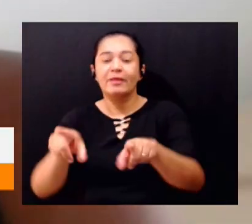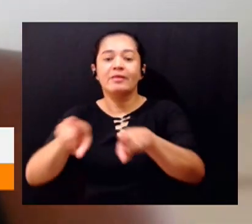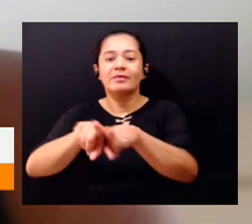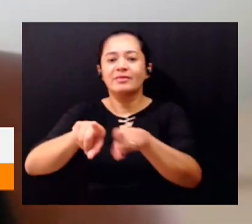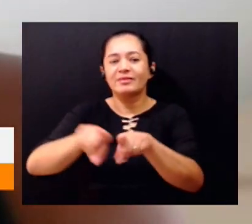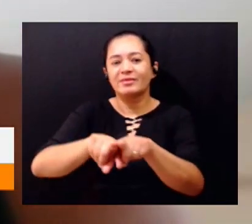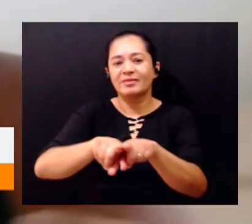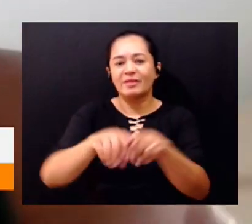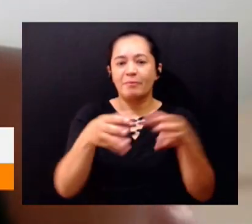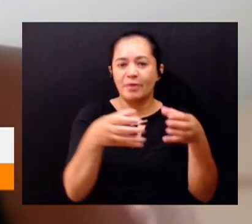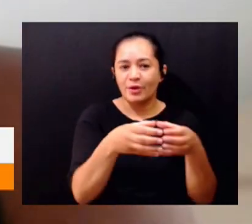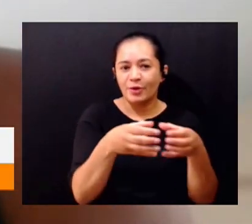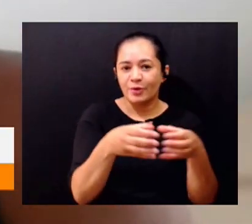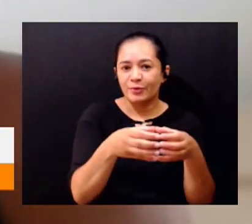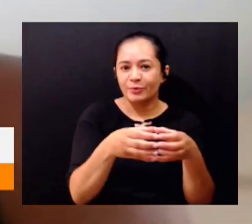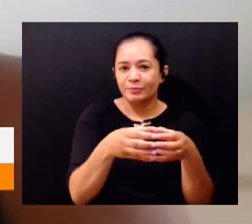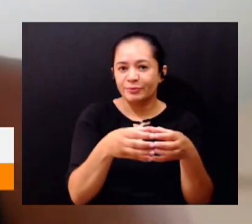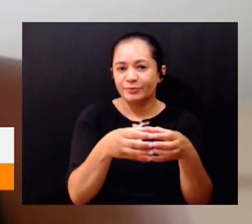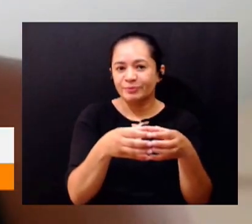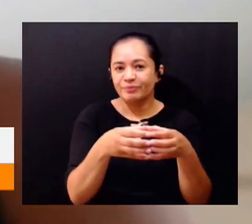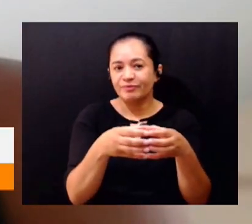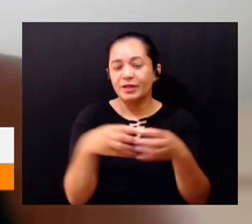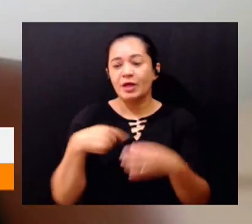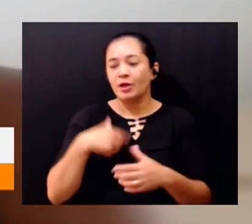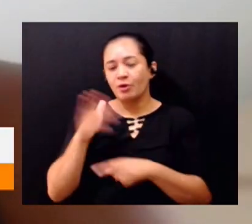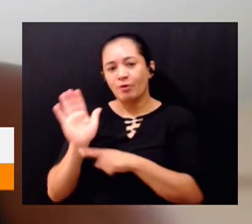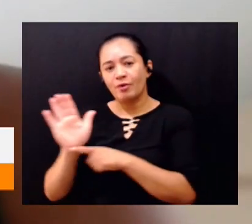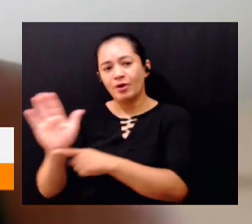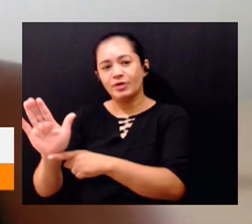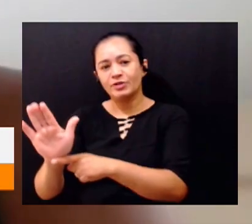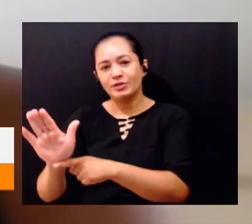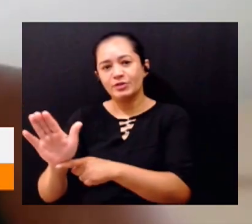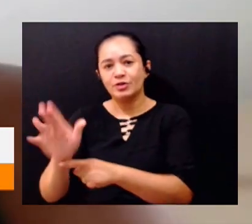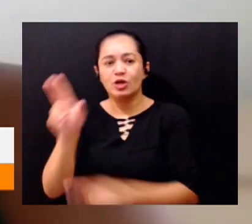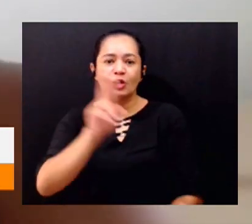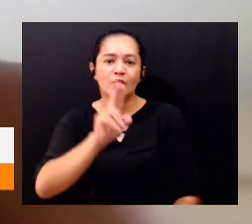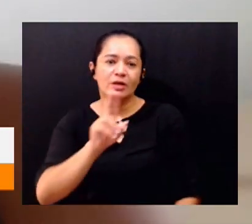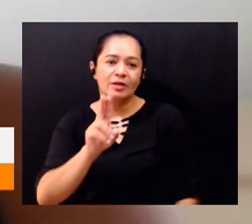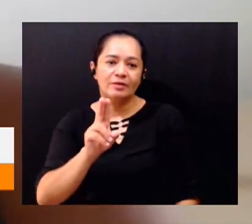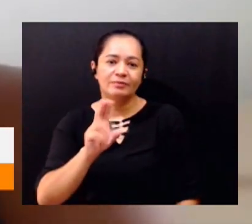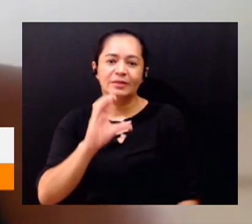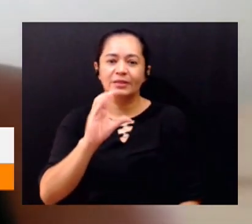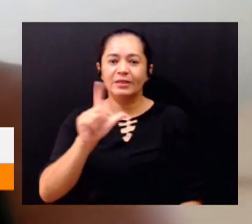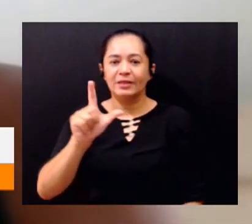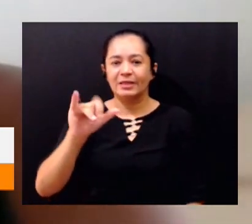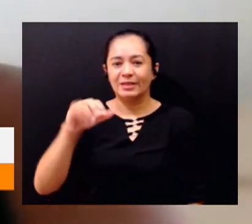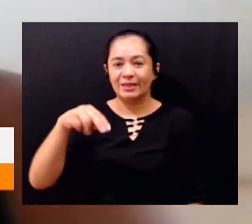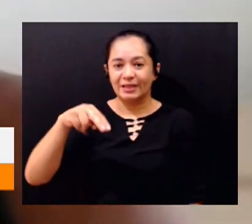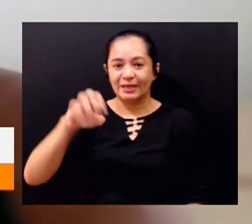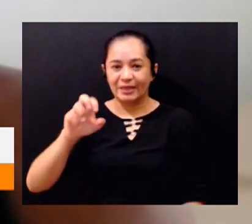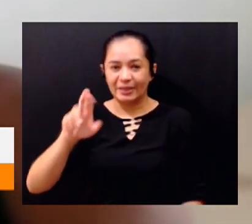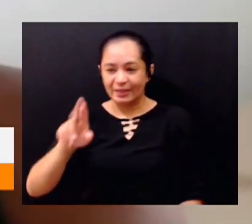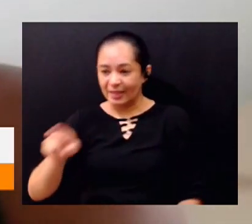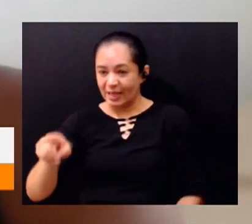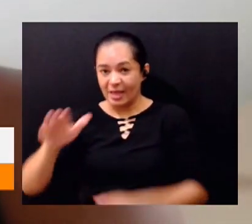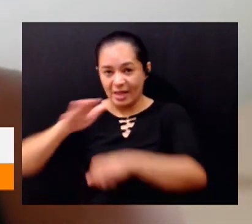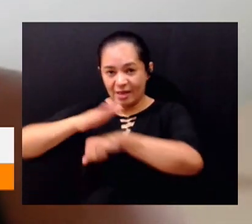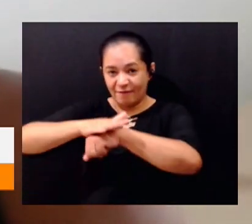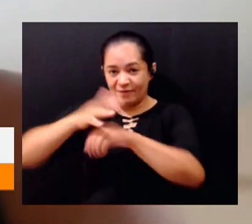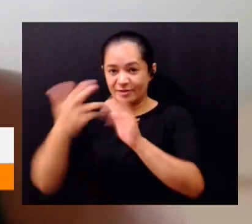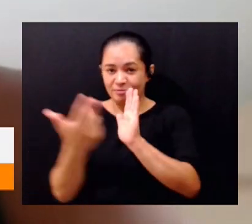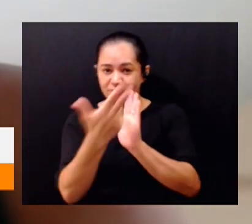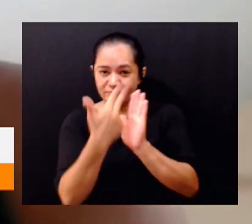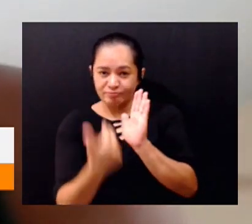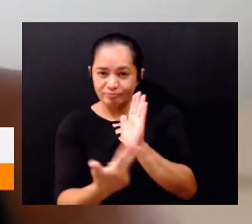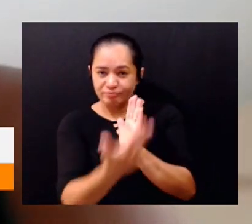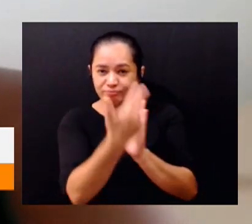um ano, que a gente chamava de cleaner. Então, ele fazia o desenho numa folha de